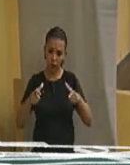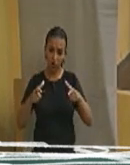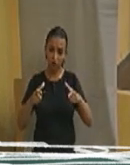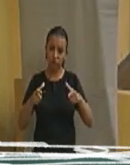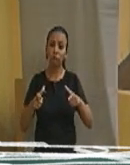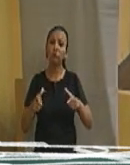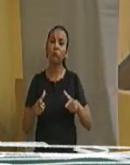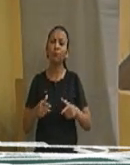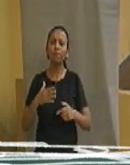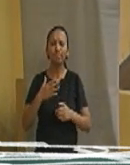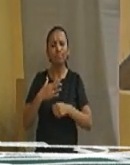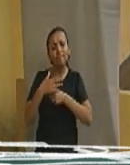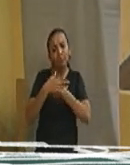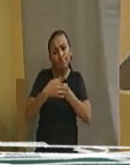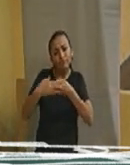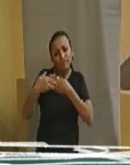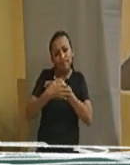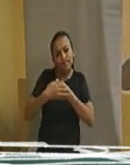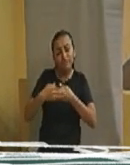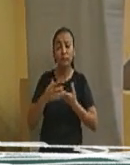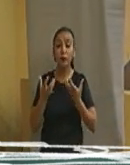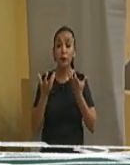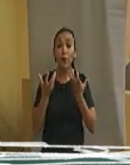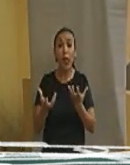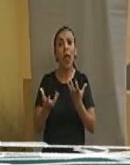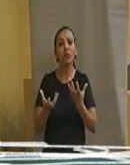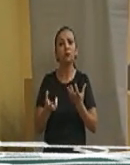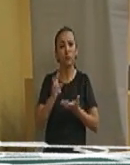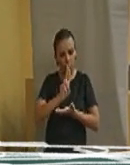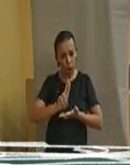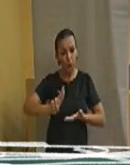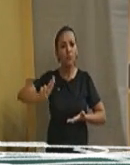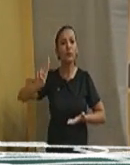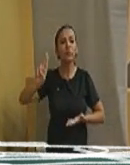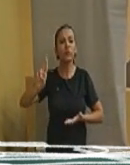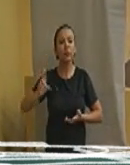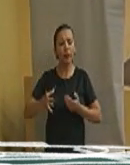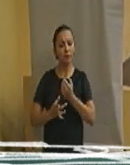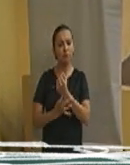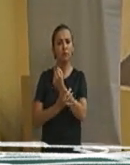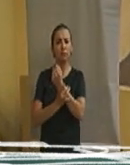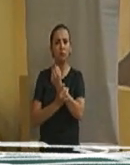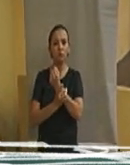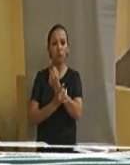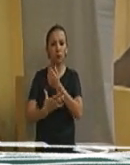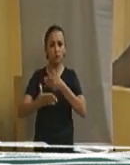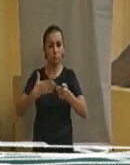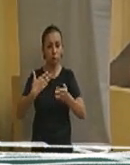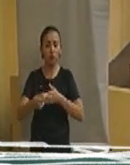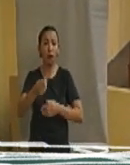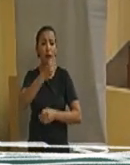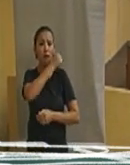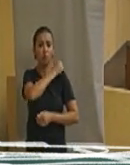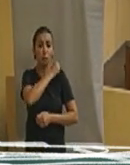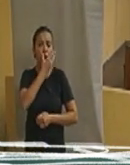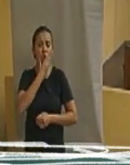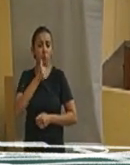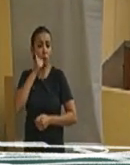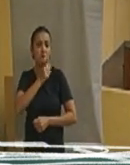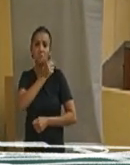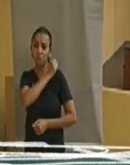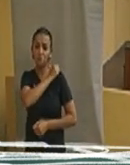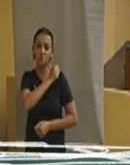o que esperamos de uma universidade. Uma universidade que assegure, tanto para os alunos, alunas, técnicos e